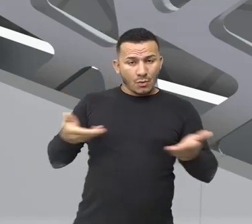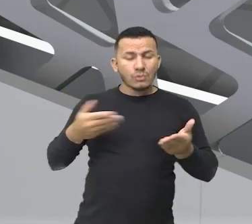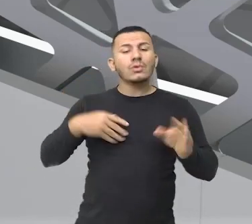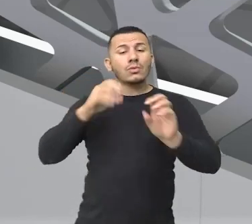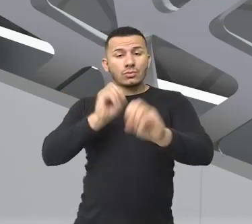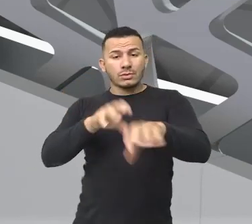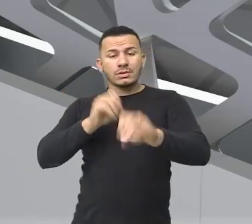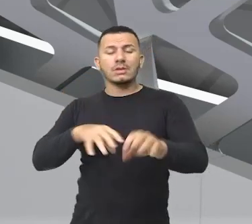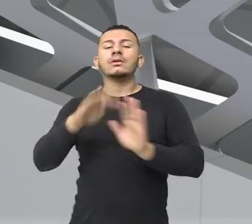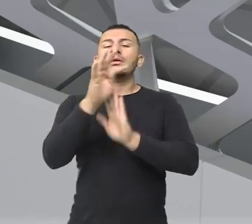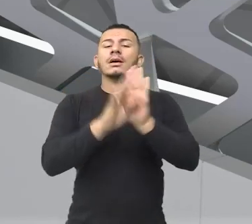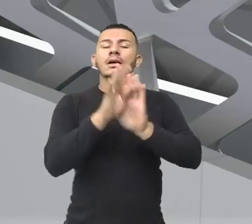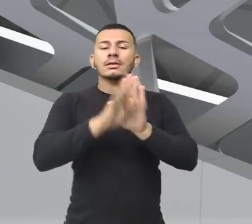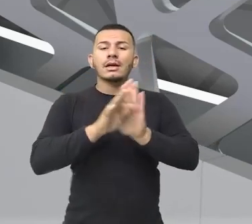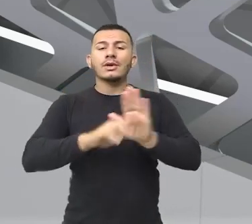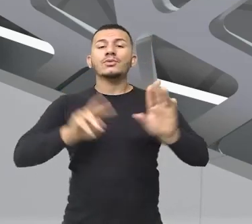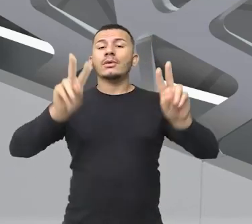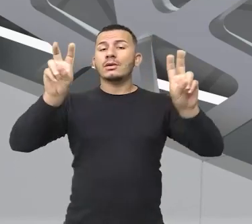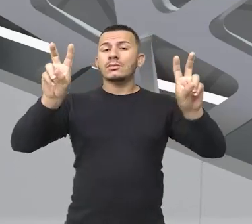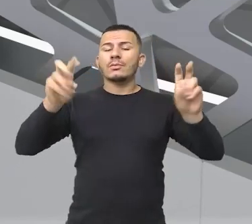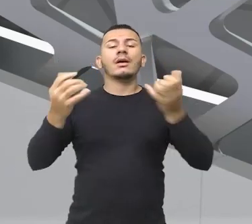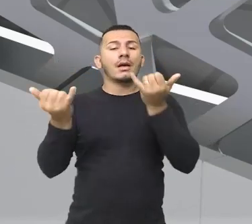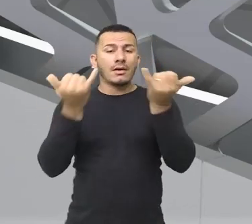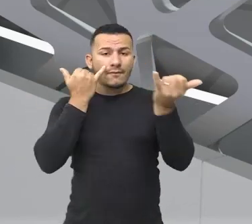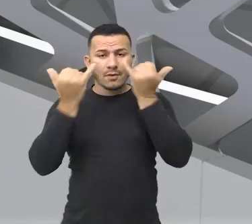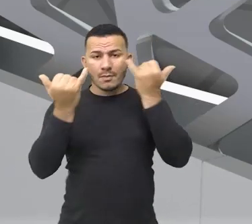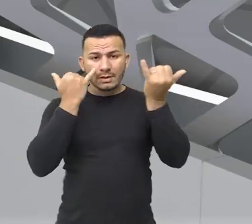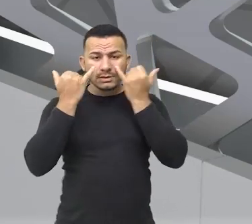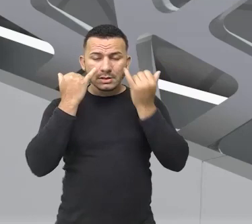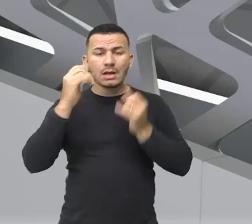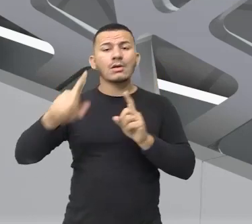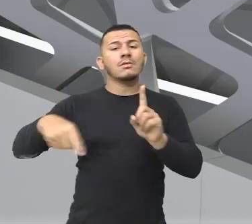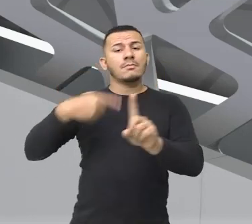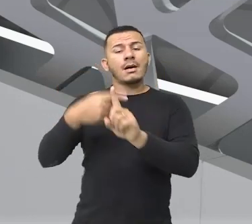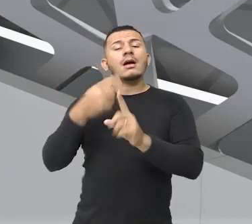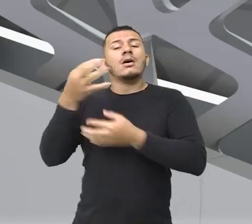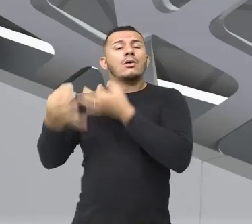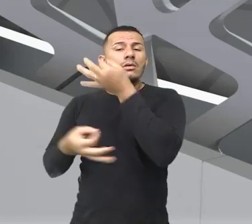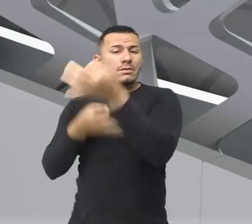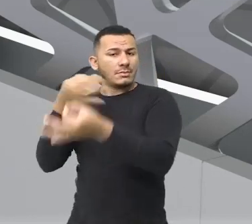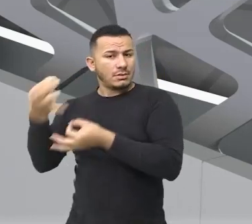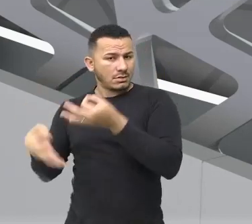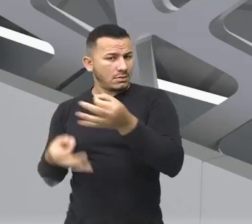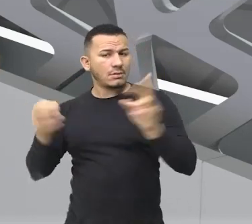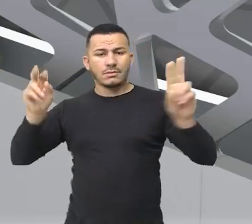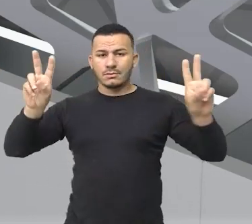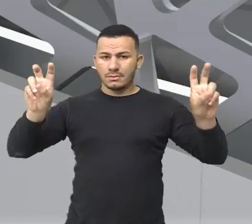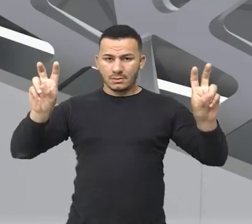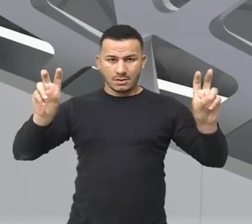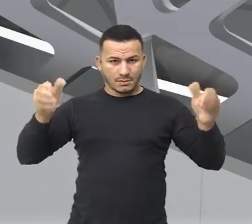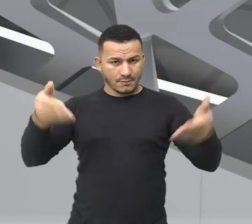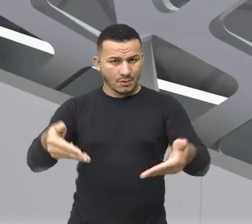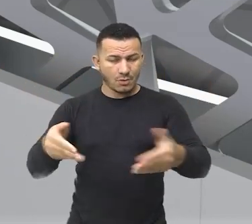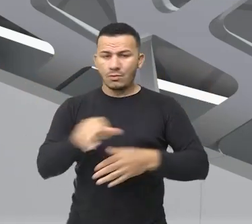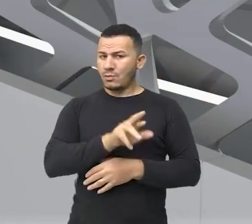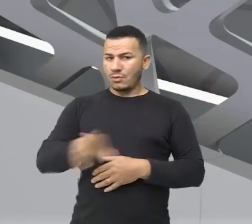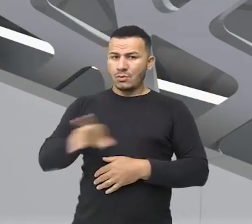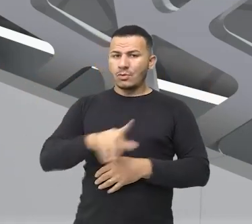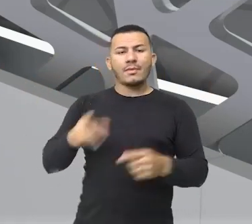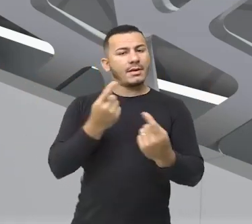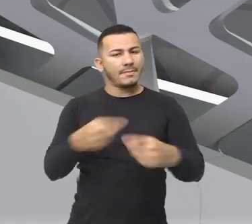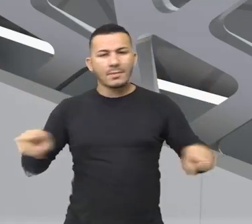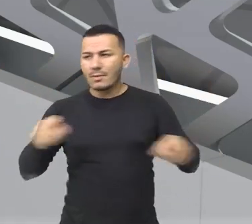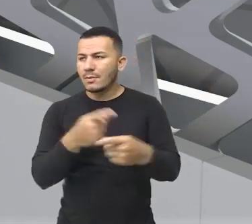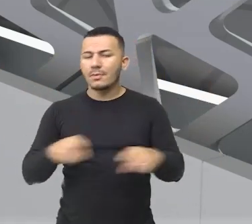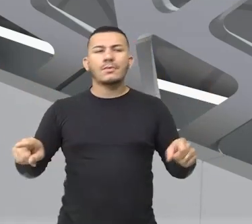que fala sobre informação e opinião sobre um tema. Não estou aqui tratando de músicas,